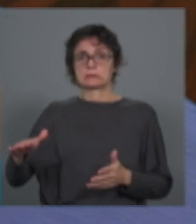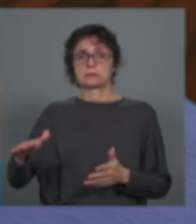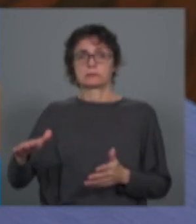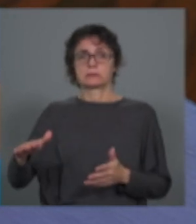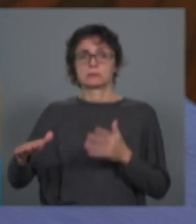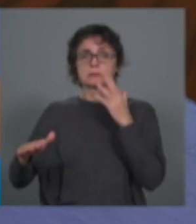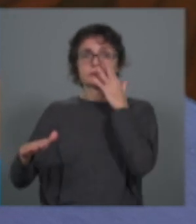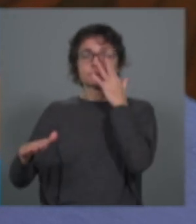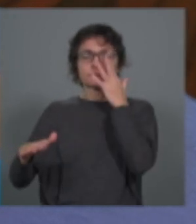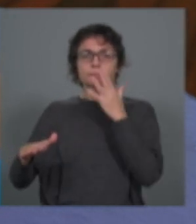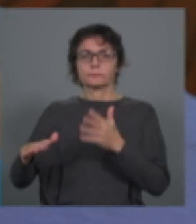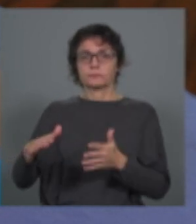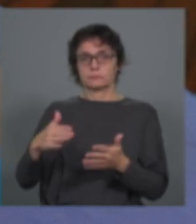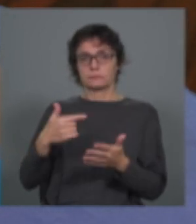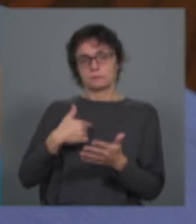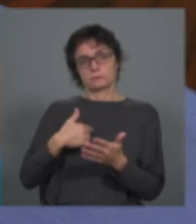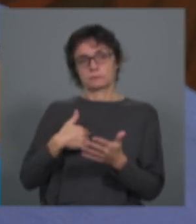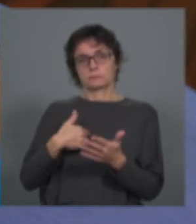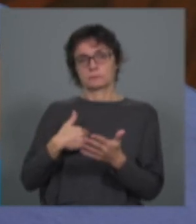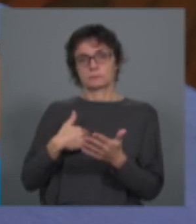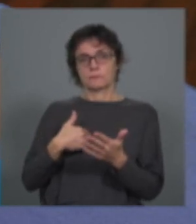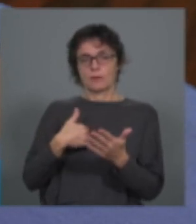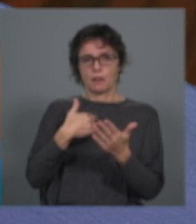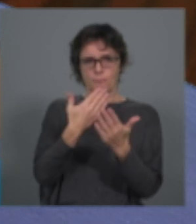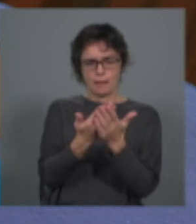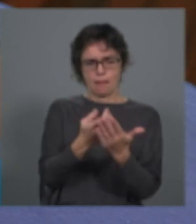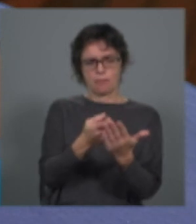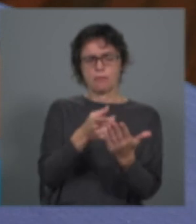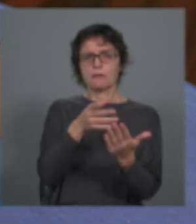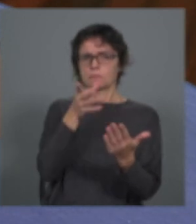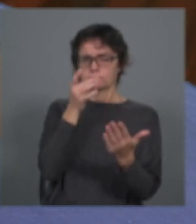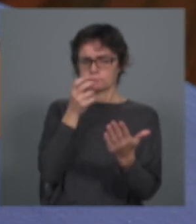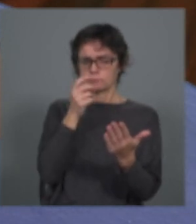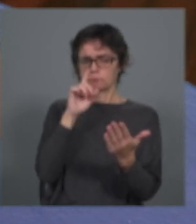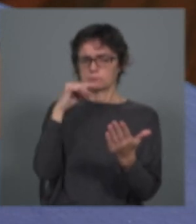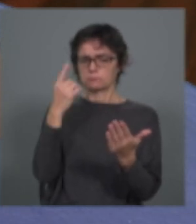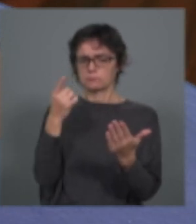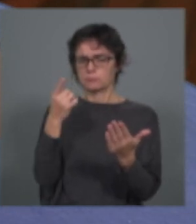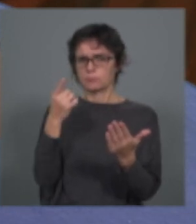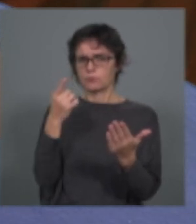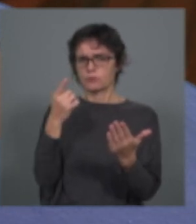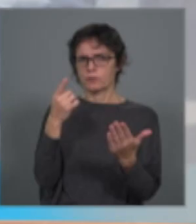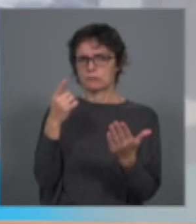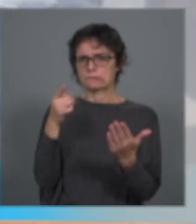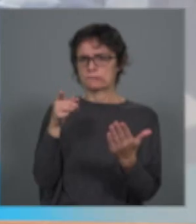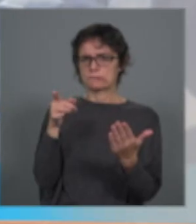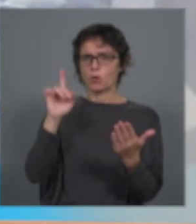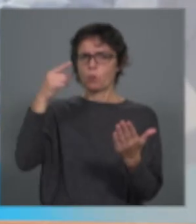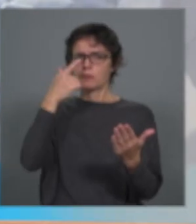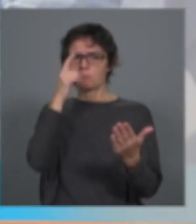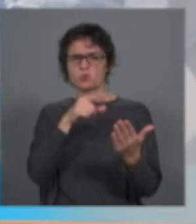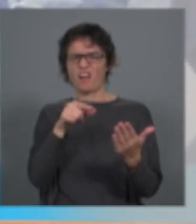evidência científica que contraria nisso. Não, é o que eu sinto. Então viva segundo o que sente.